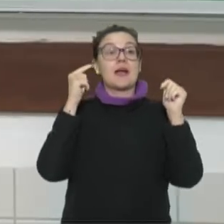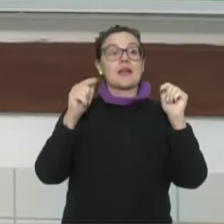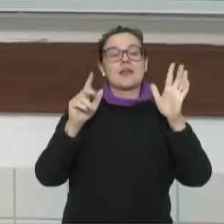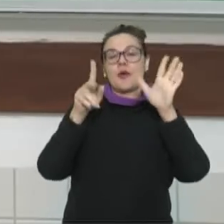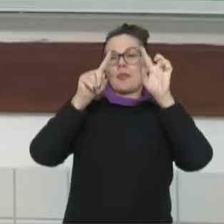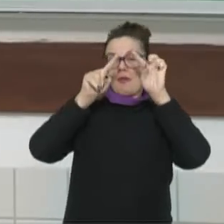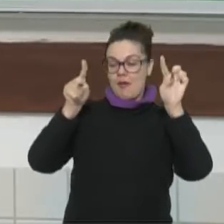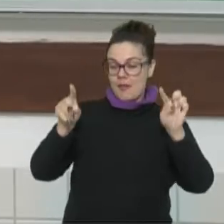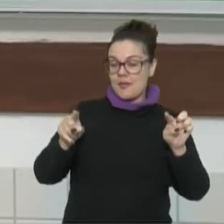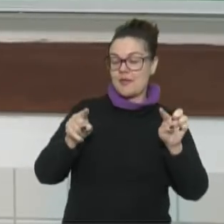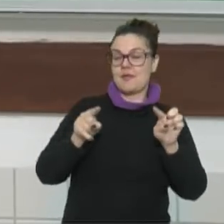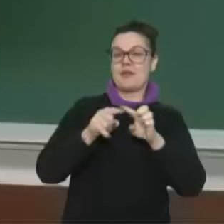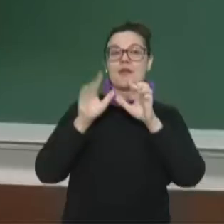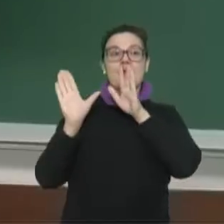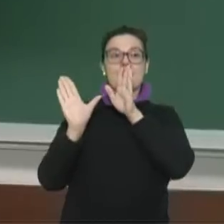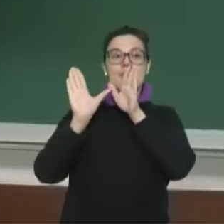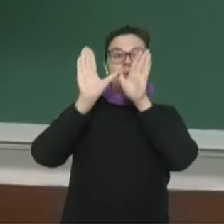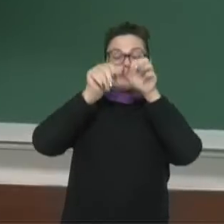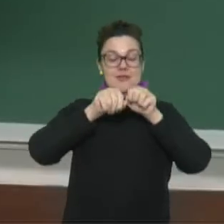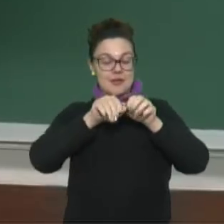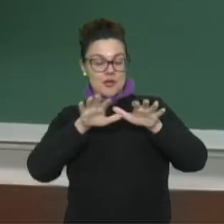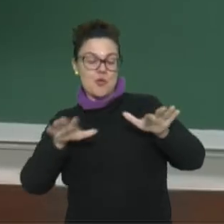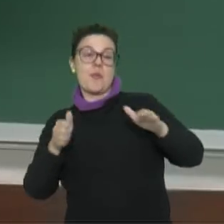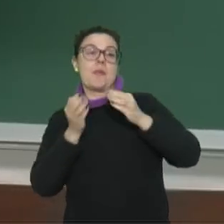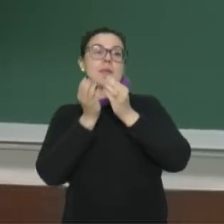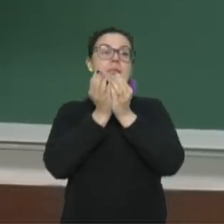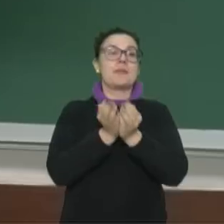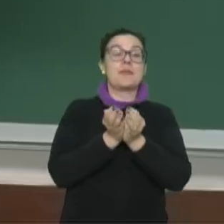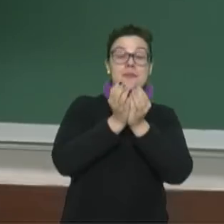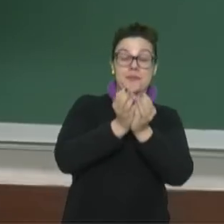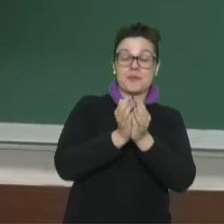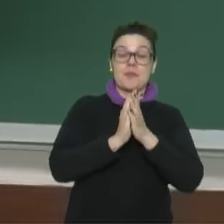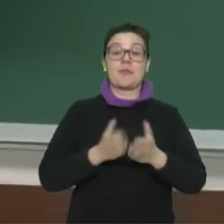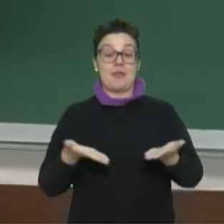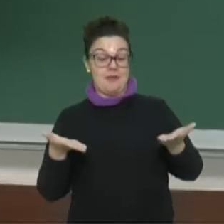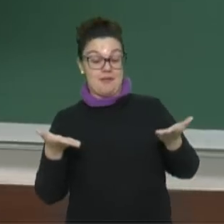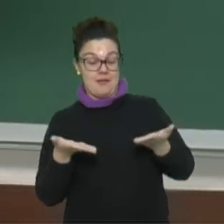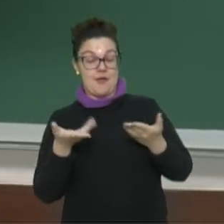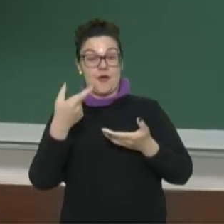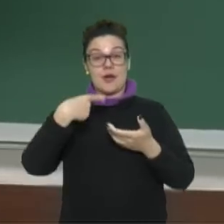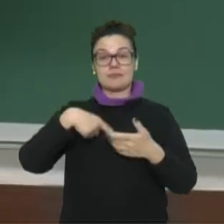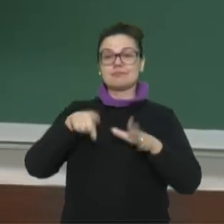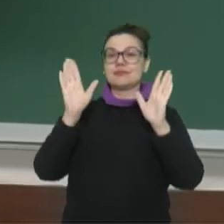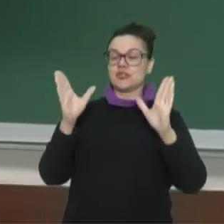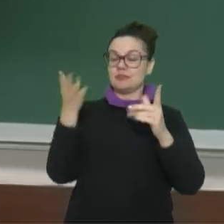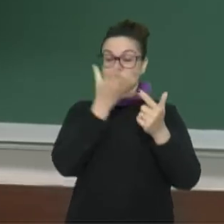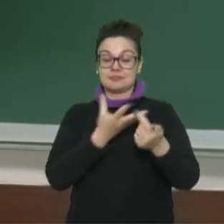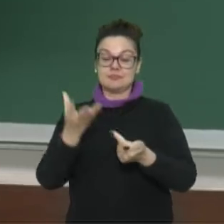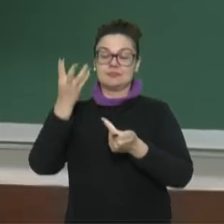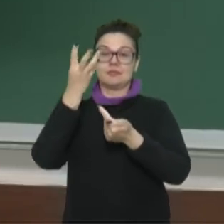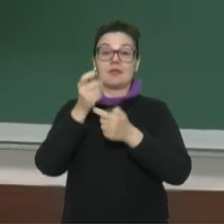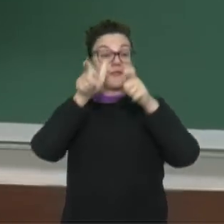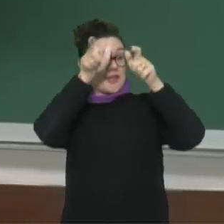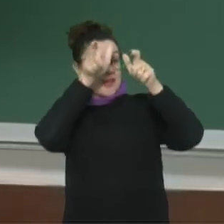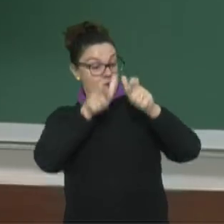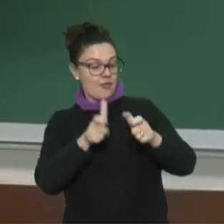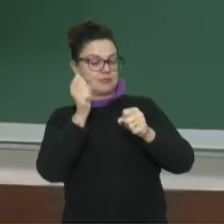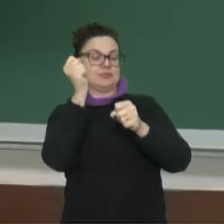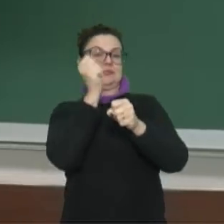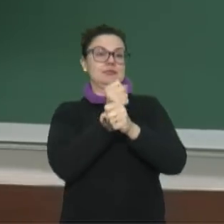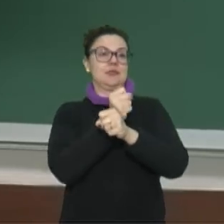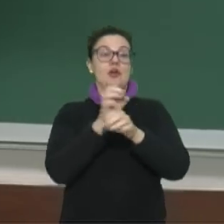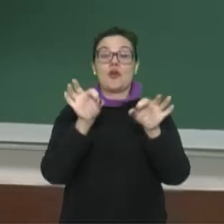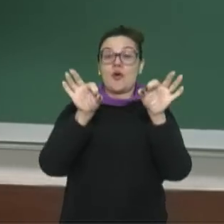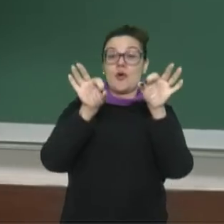representava a paisagem, as andorinhas, o mar, a embarcação. E agora a gente tem a obra, né, a instalação completa,